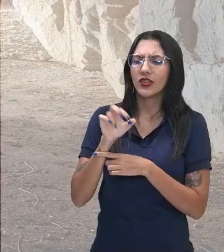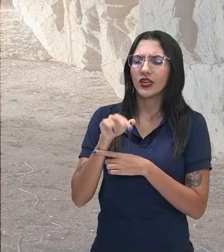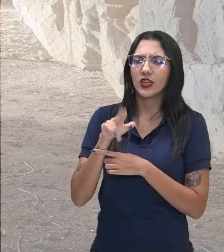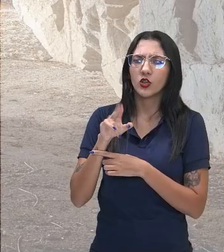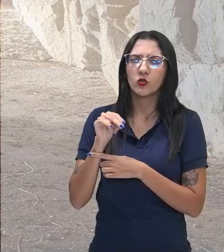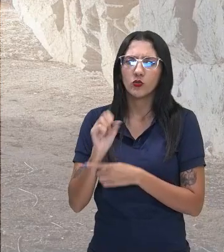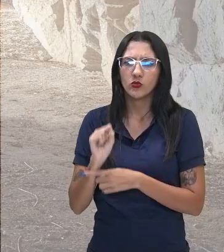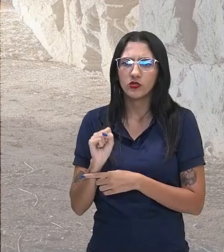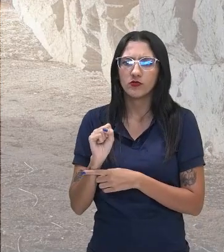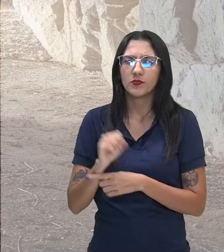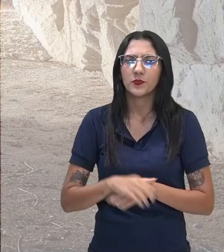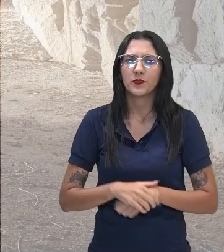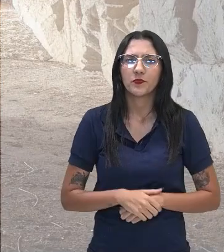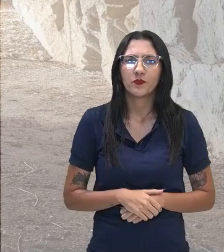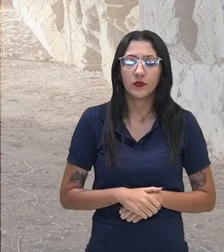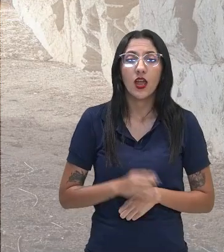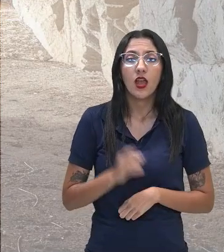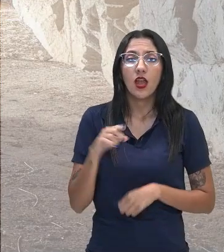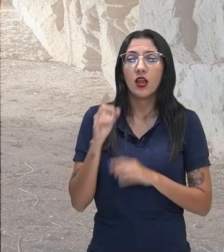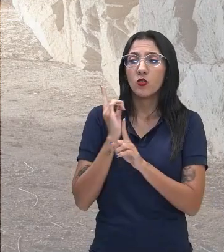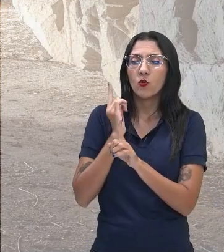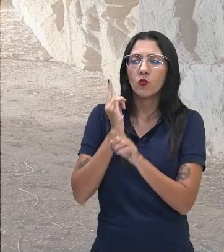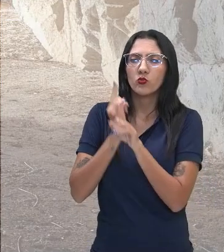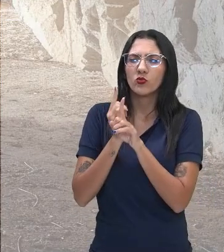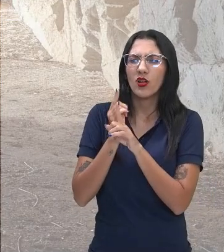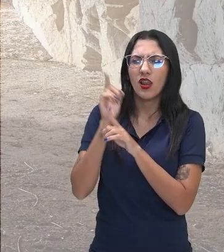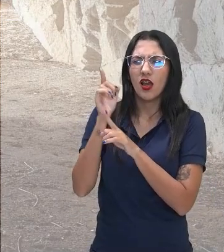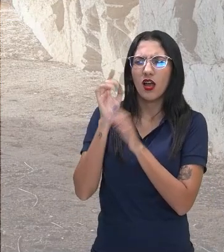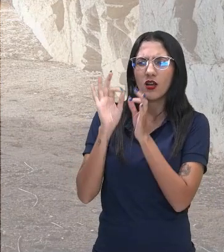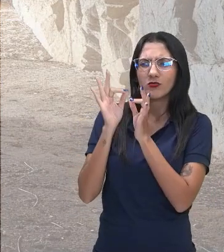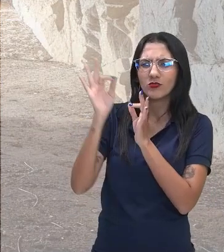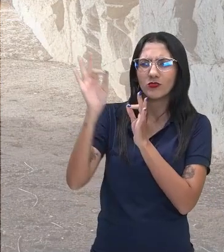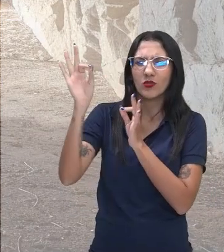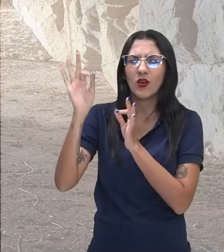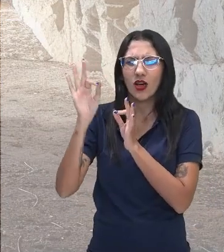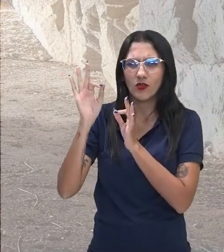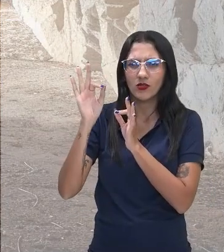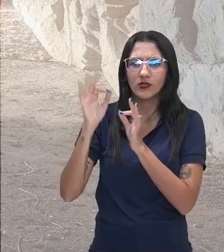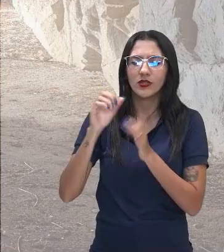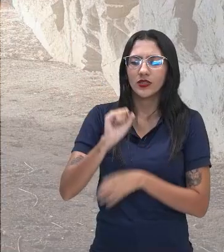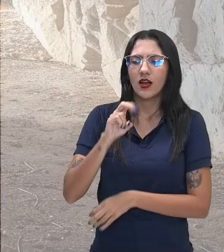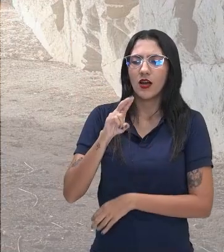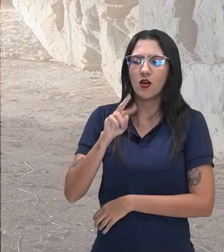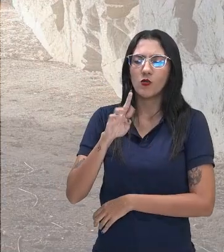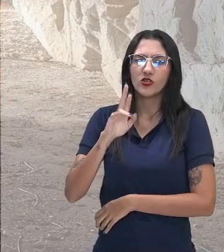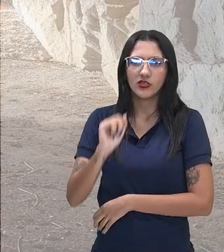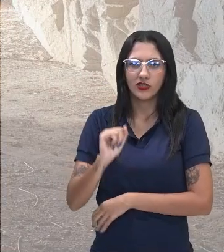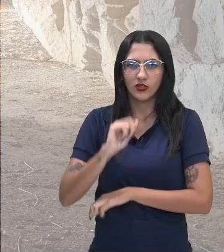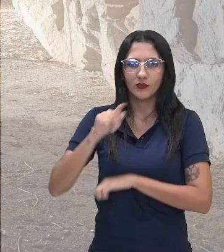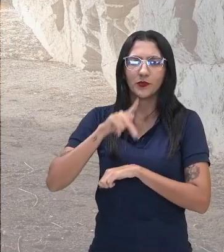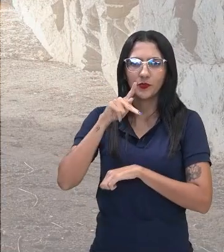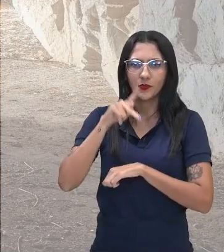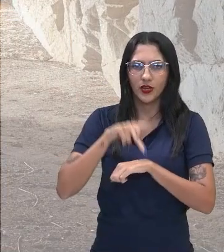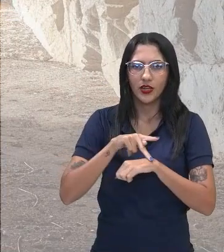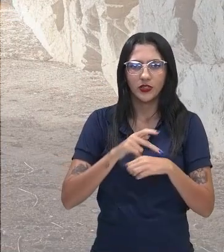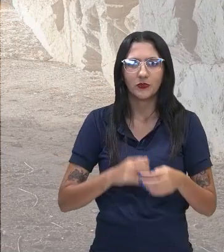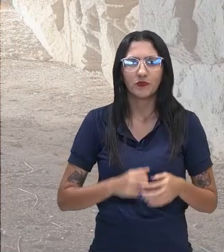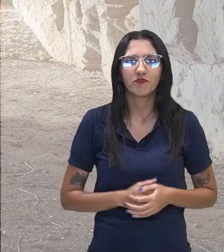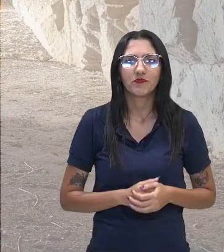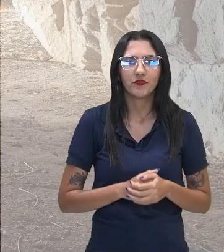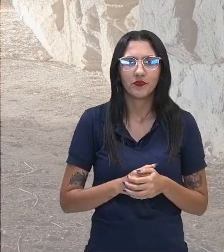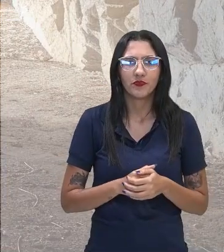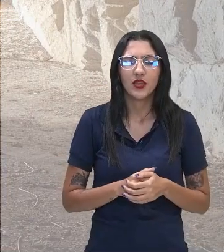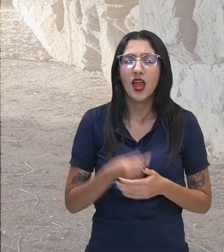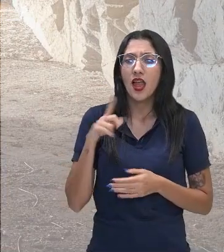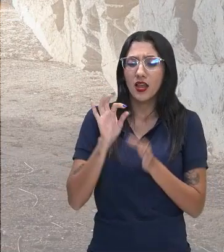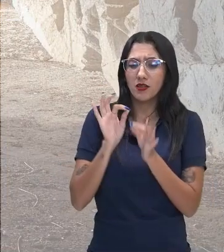foi encontrada no Vale de Willendorf, lá na Áustria. E ela tem 11 centímetros